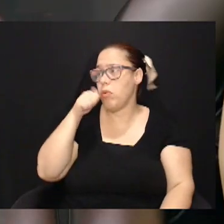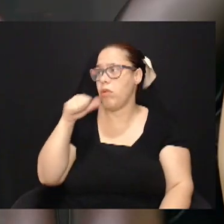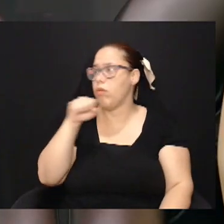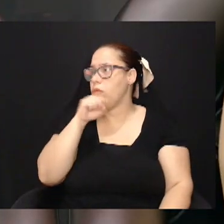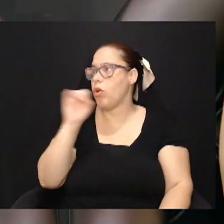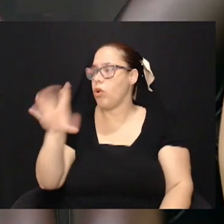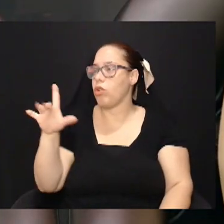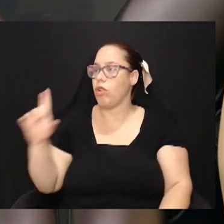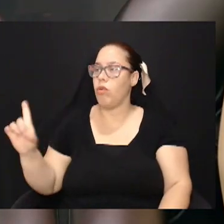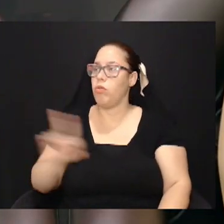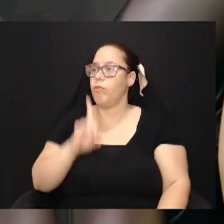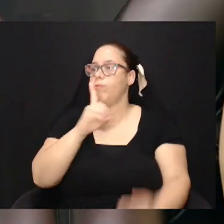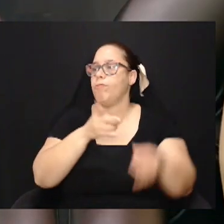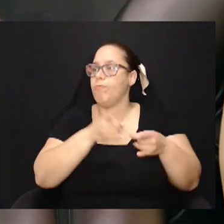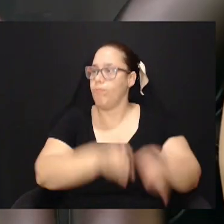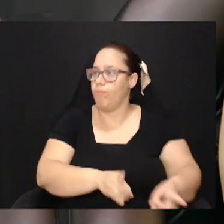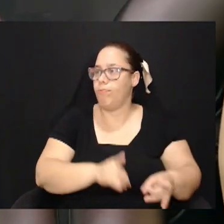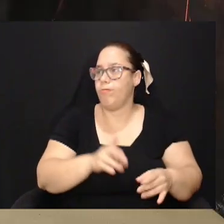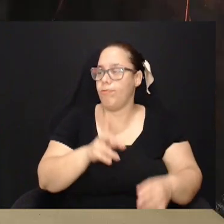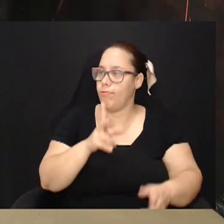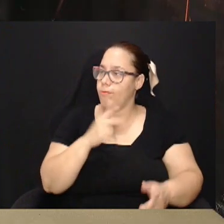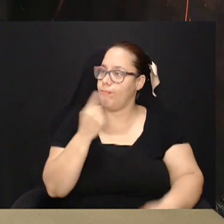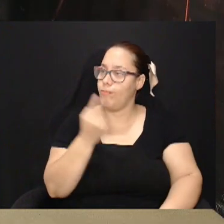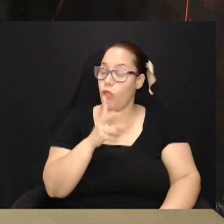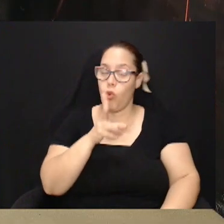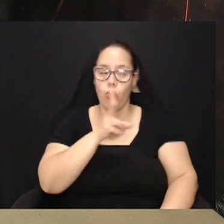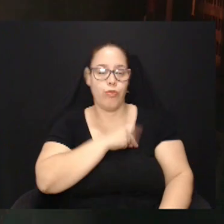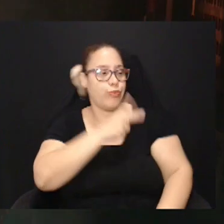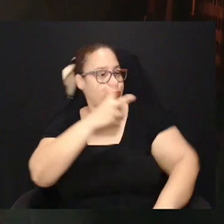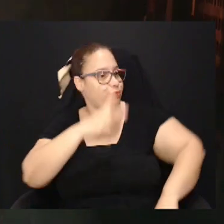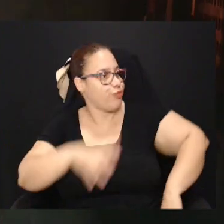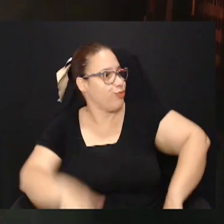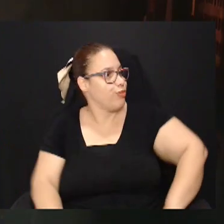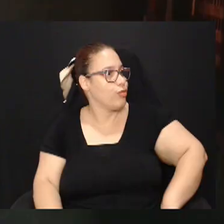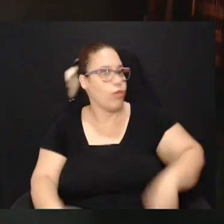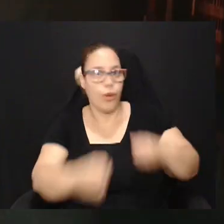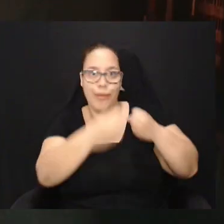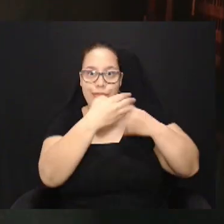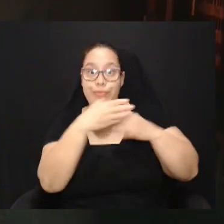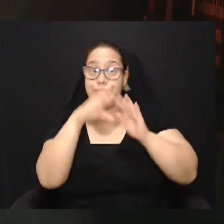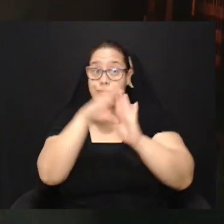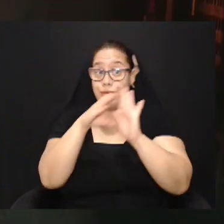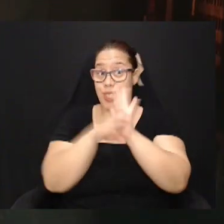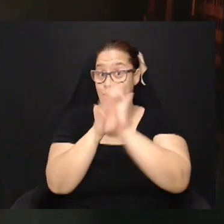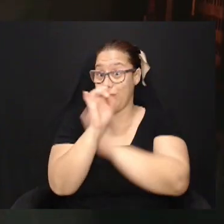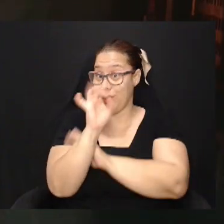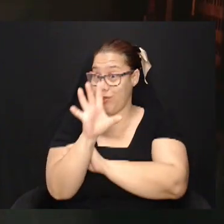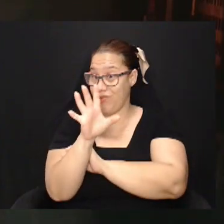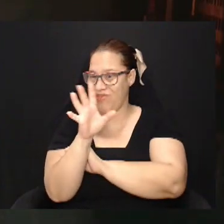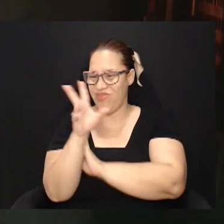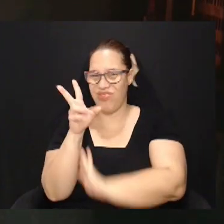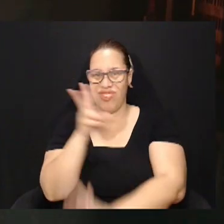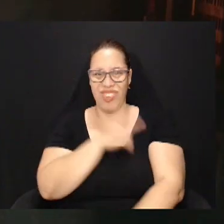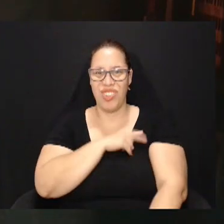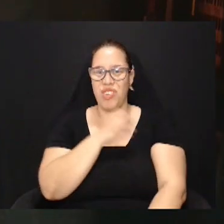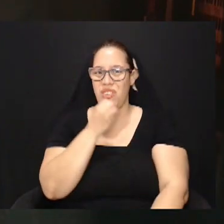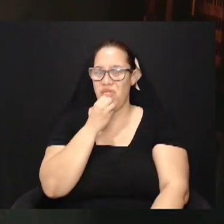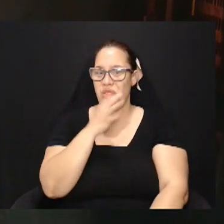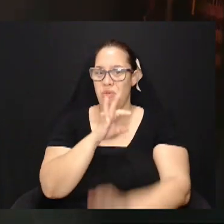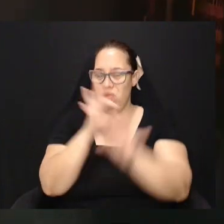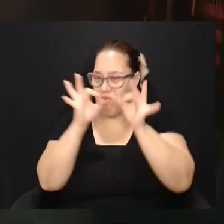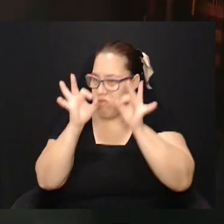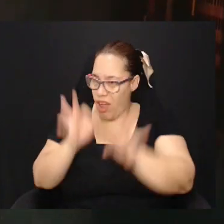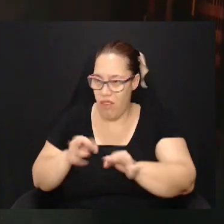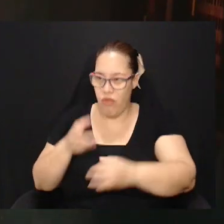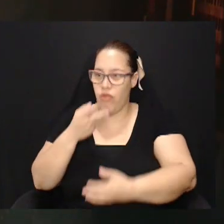cansada. Uau! Quanto ensinamento em um programa só! Nossa, muito perfeito o que vocês falaram. Acho que